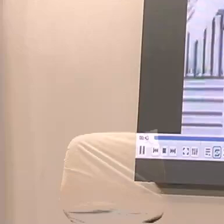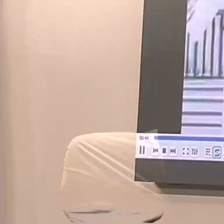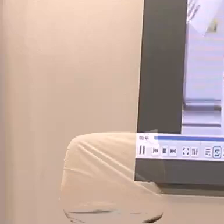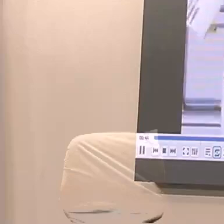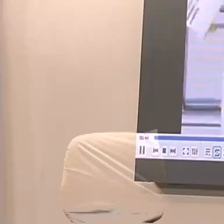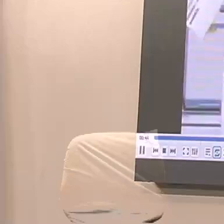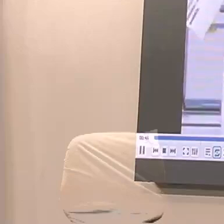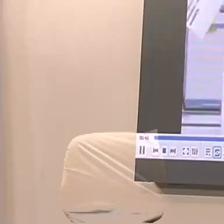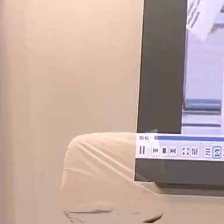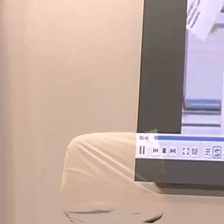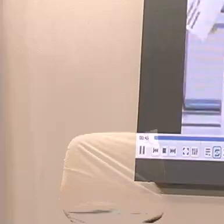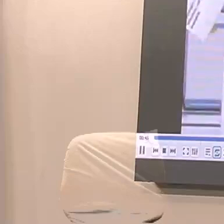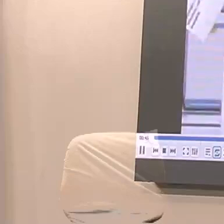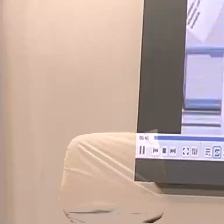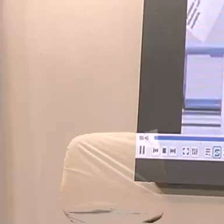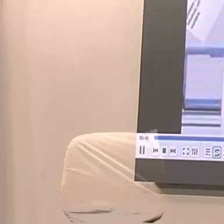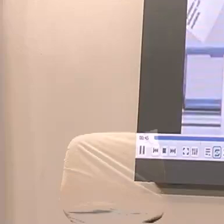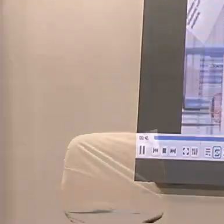E aqui,